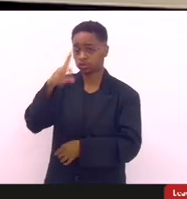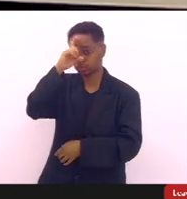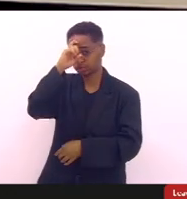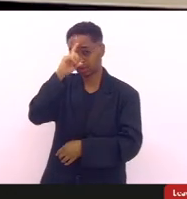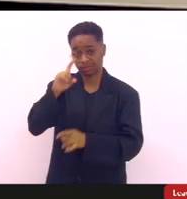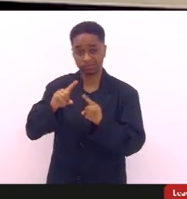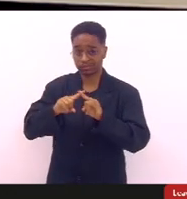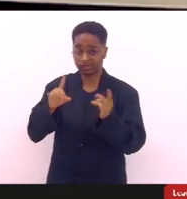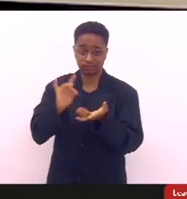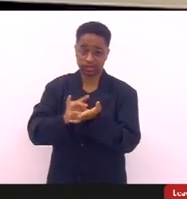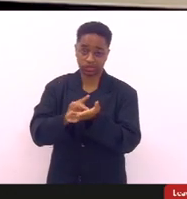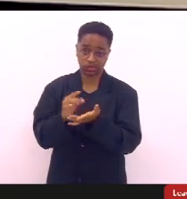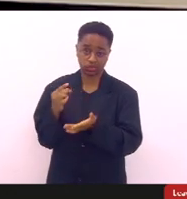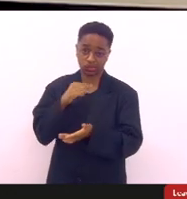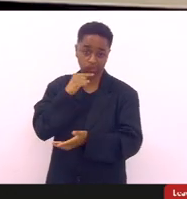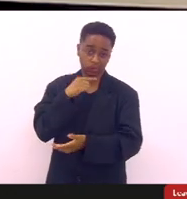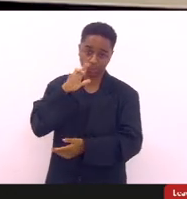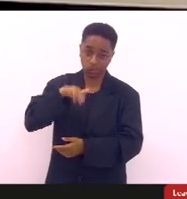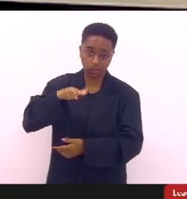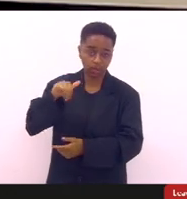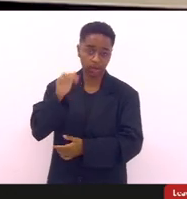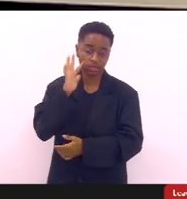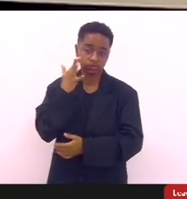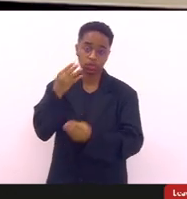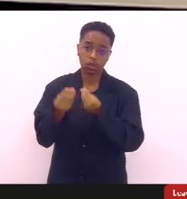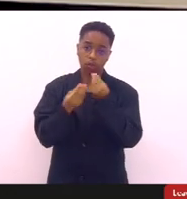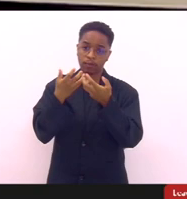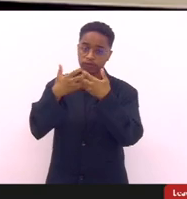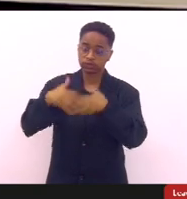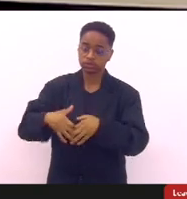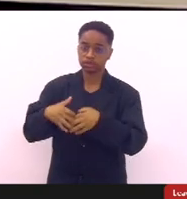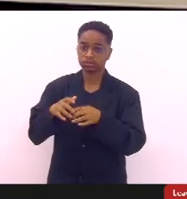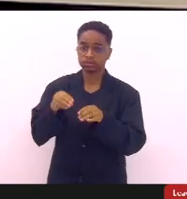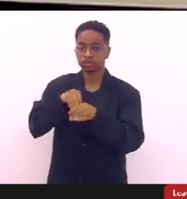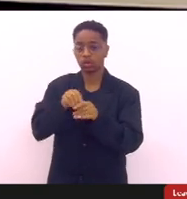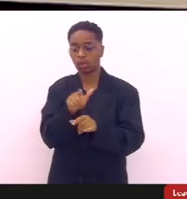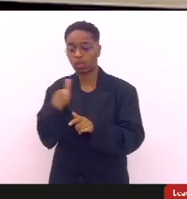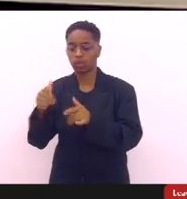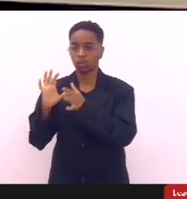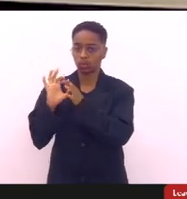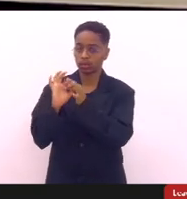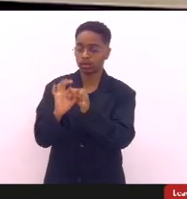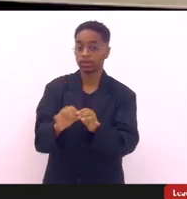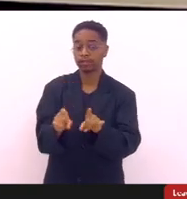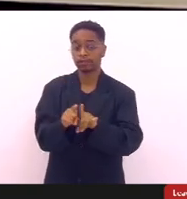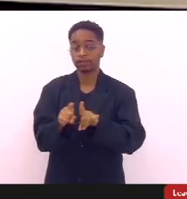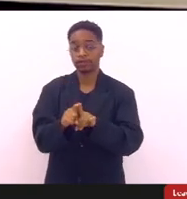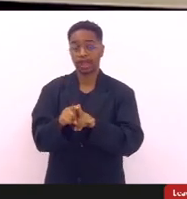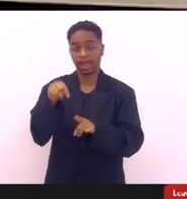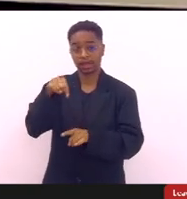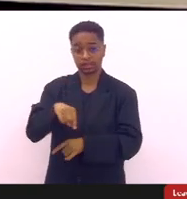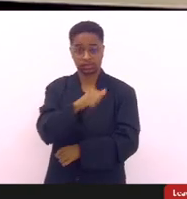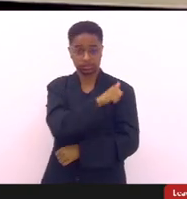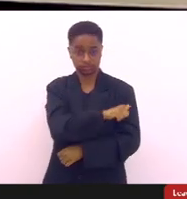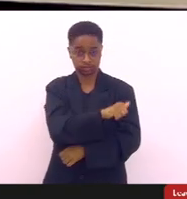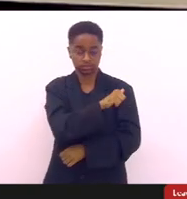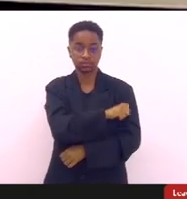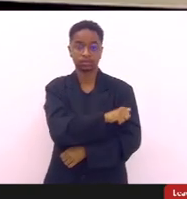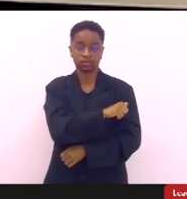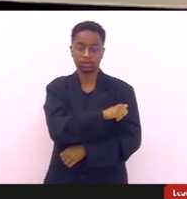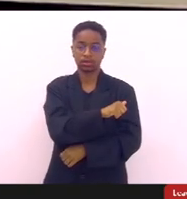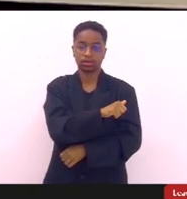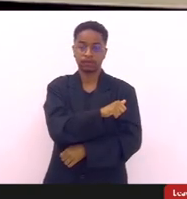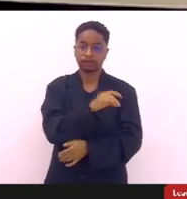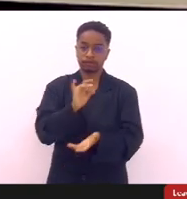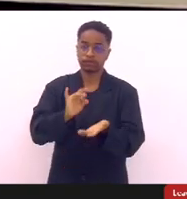chegará a esse desenho, a essa forma de funcionamento em outro contexto, né? Além do mais, o Estado do Rio de Janeiro está